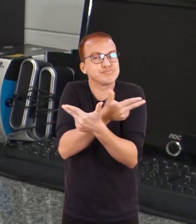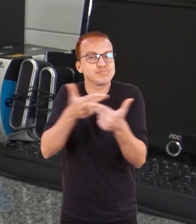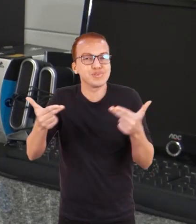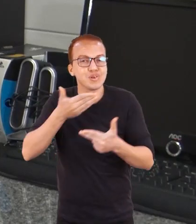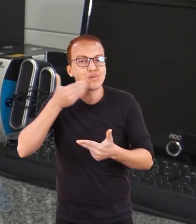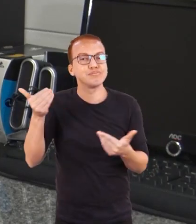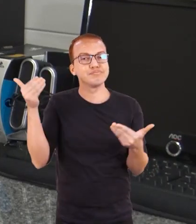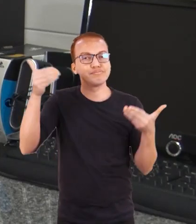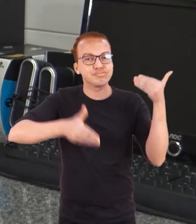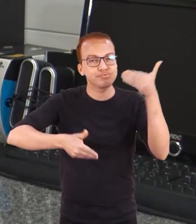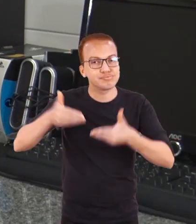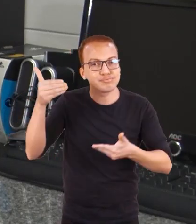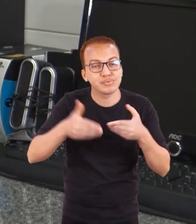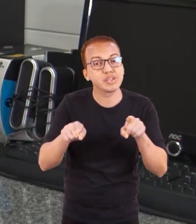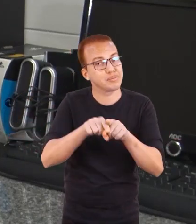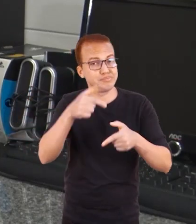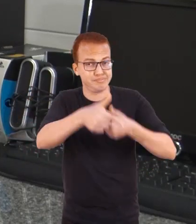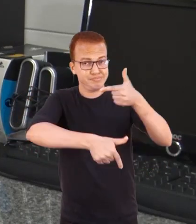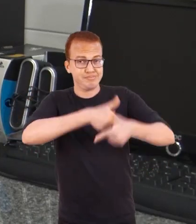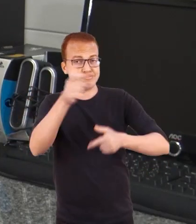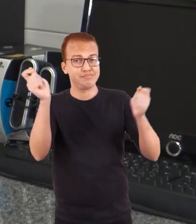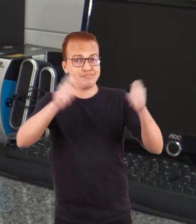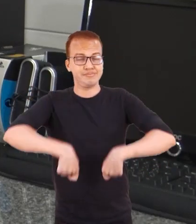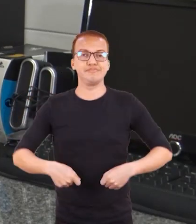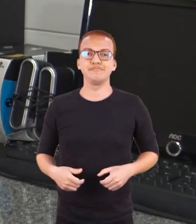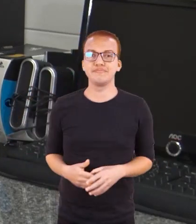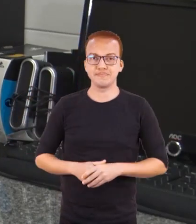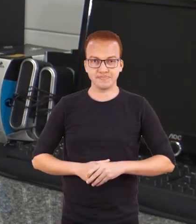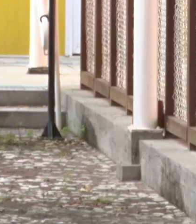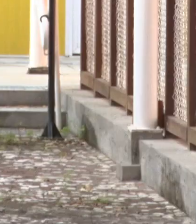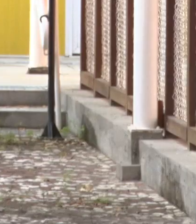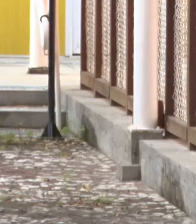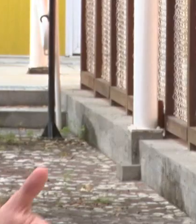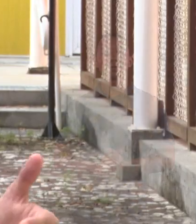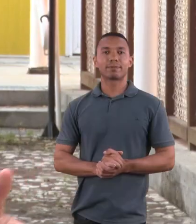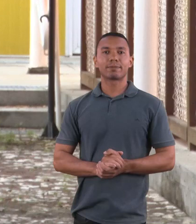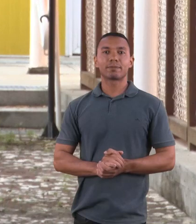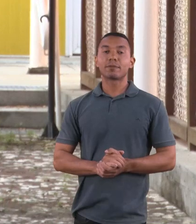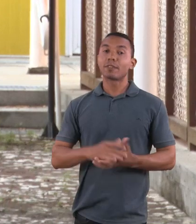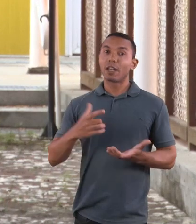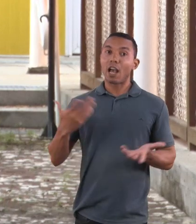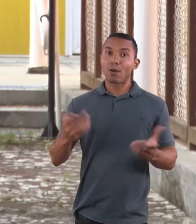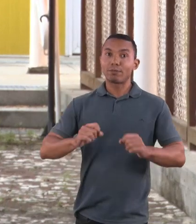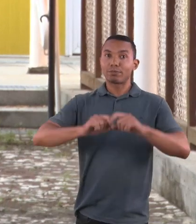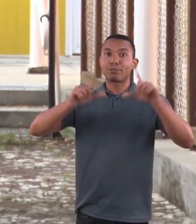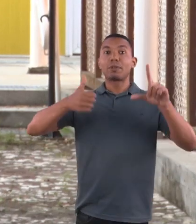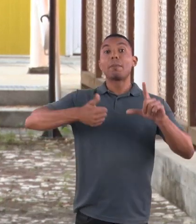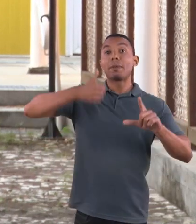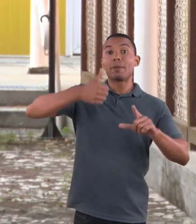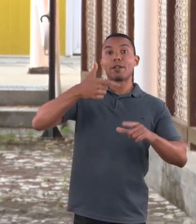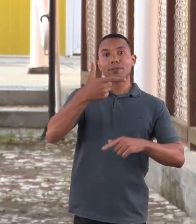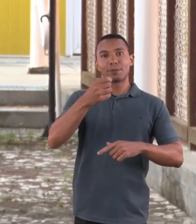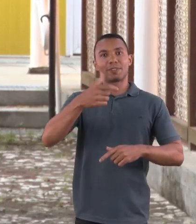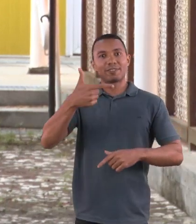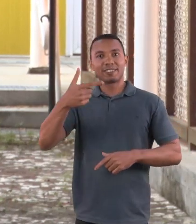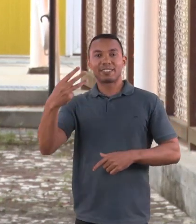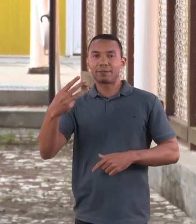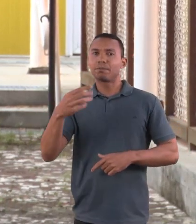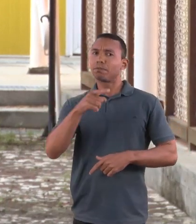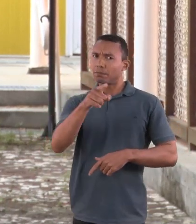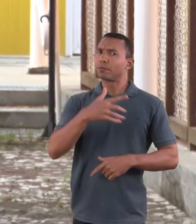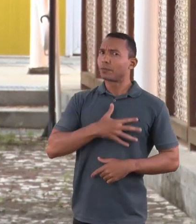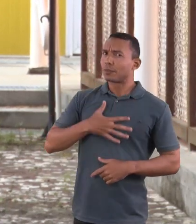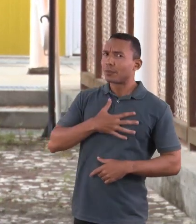de lazer, atividades sociais e, muitas vezes, até atividades relacionadas ao trabalho. Esse foi o primeiro programa da temporada 2023